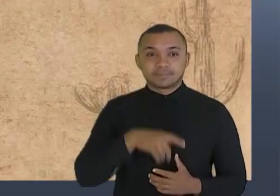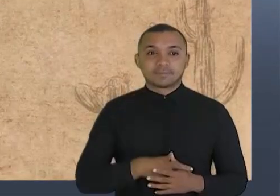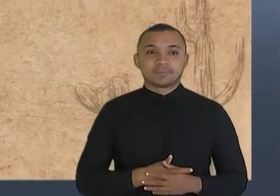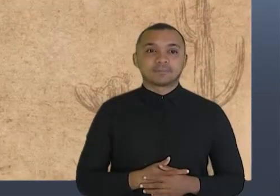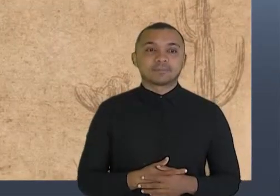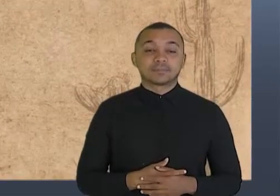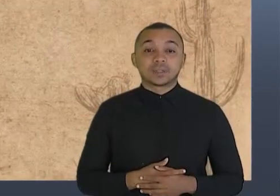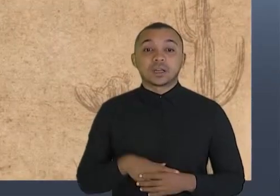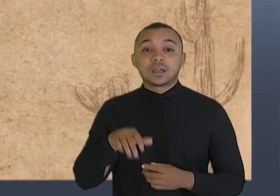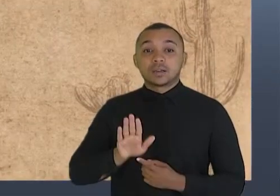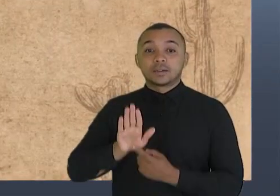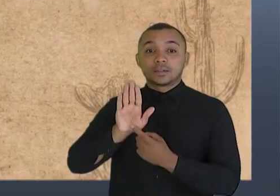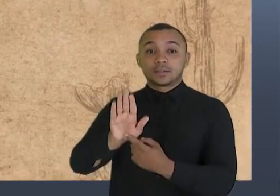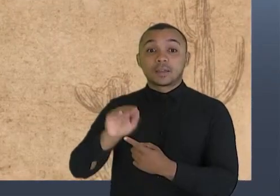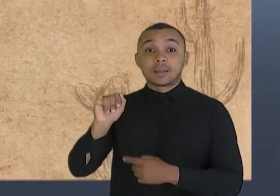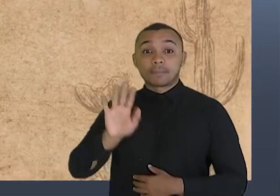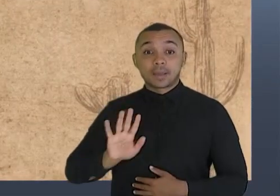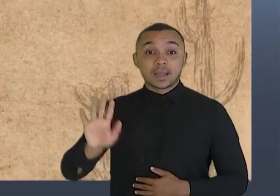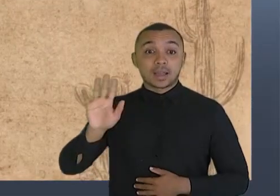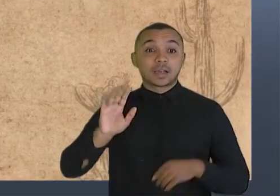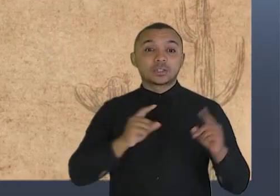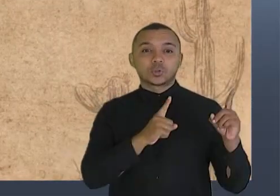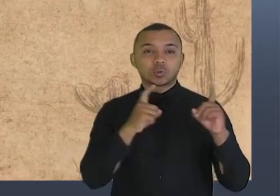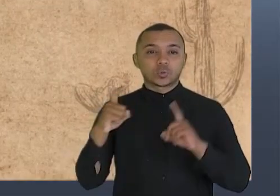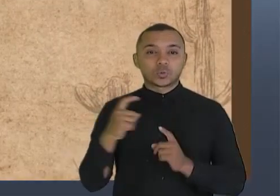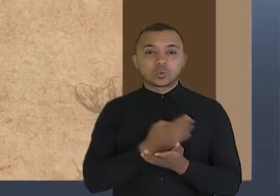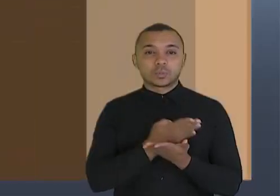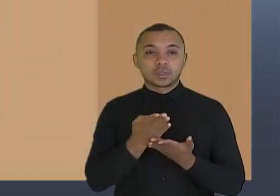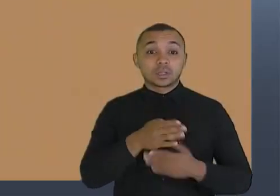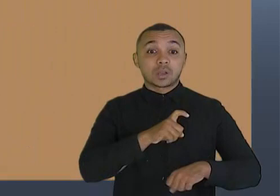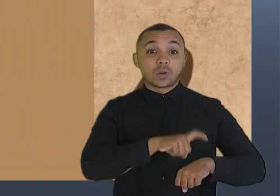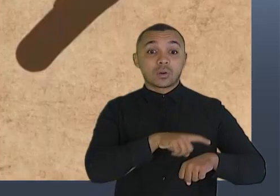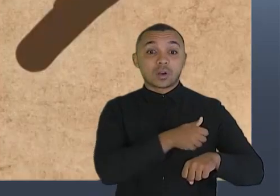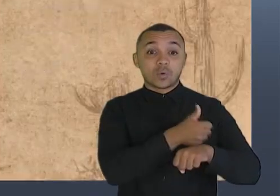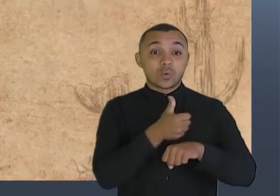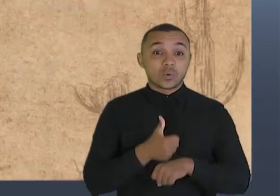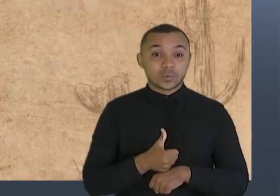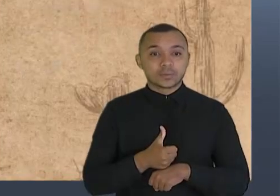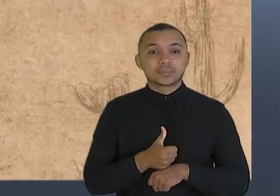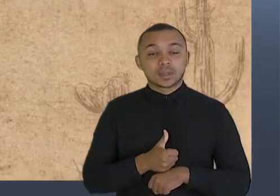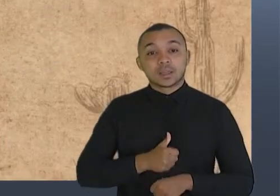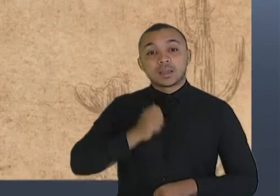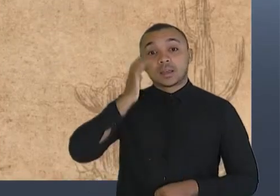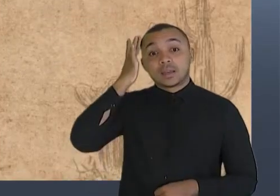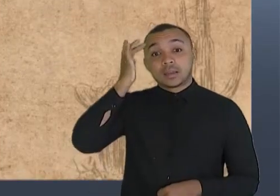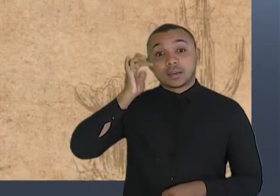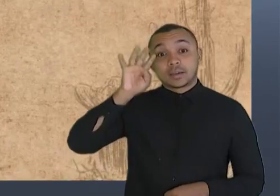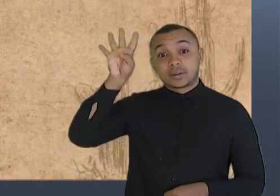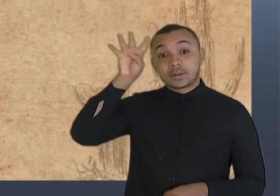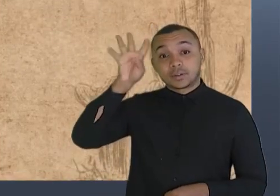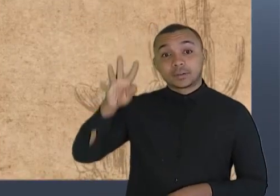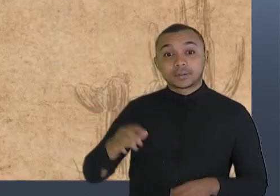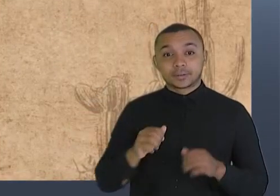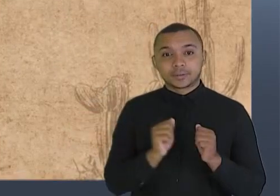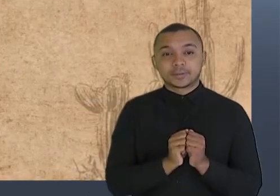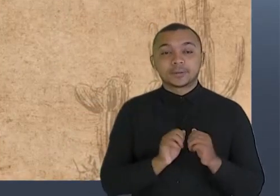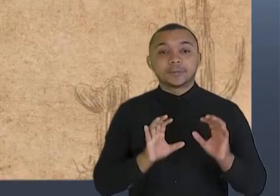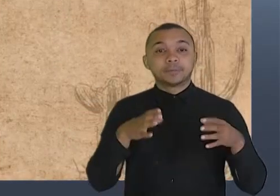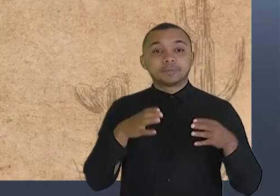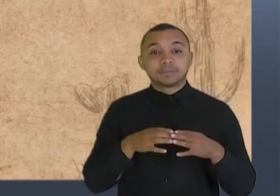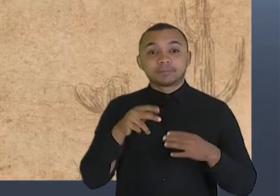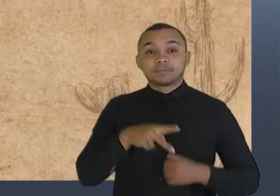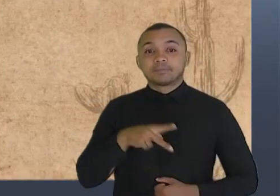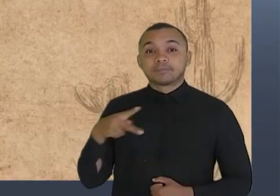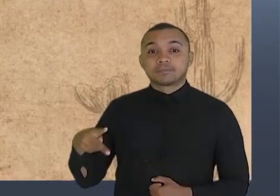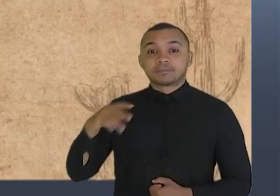exposição fotográfica também abre por volta das 11 horas desta quarta-feira, não é? Lá com a curadoria do professor